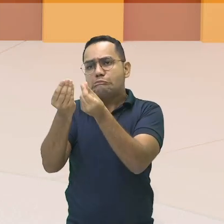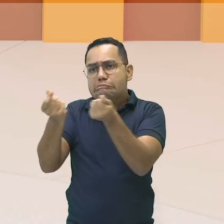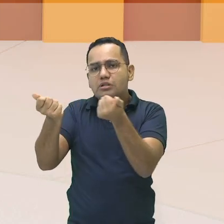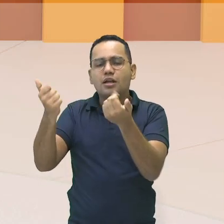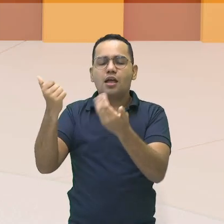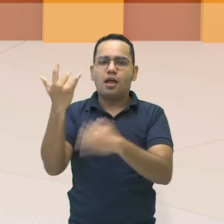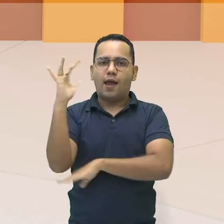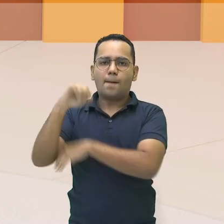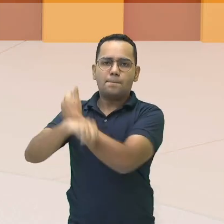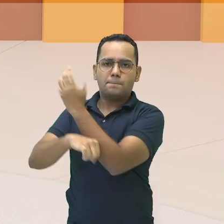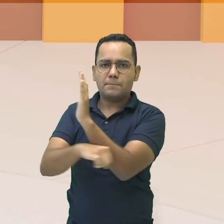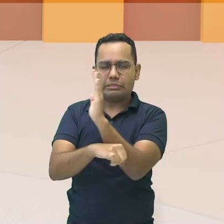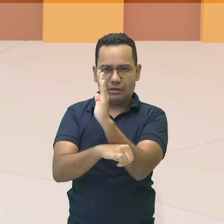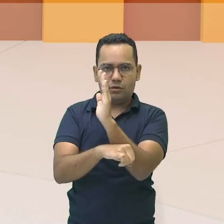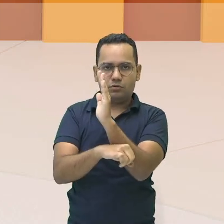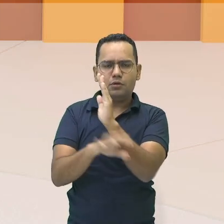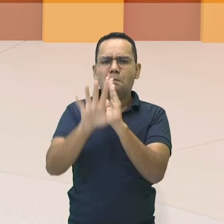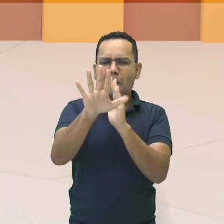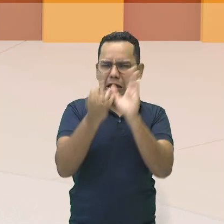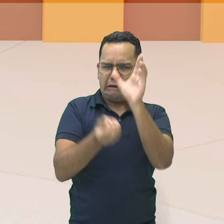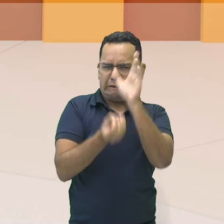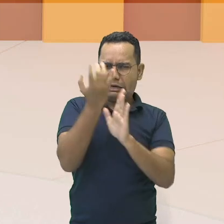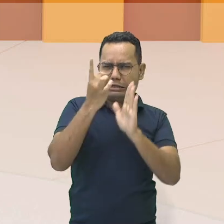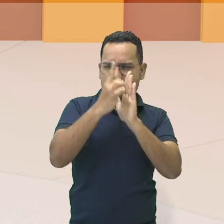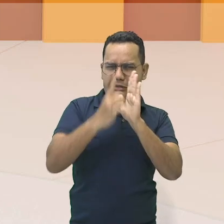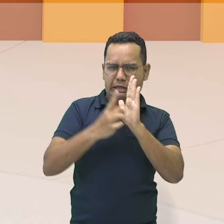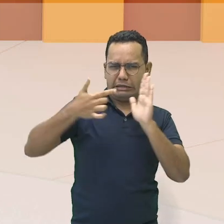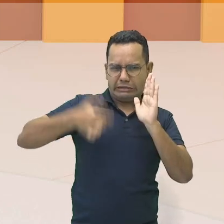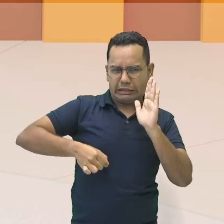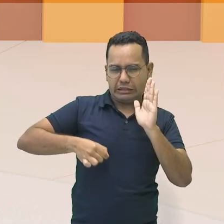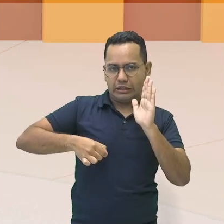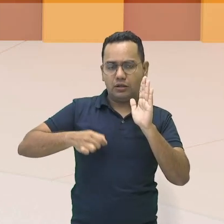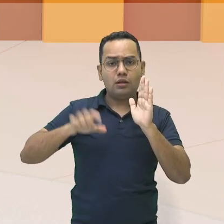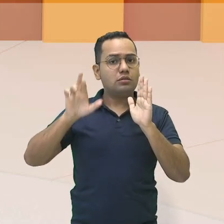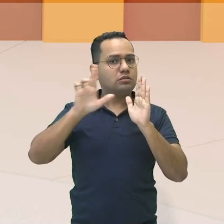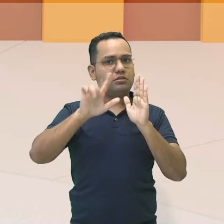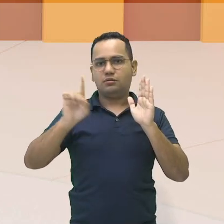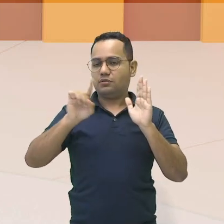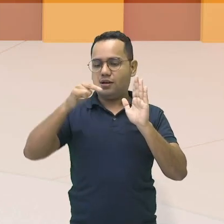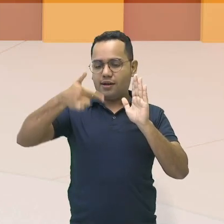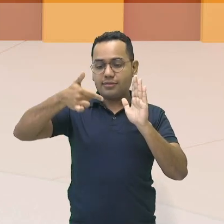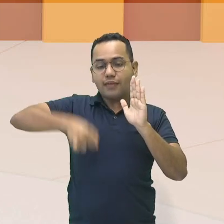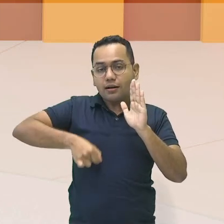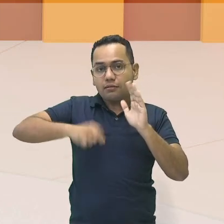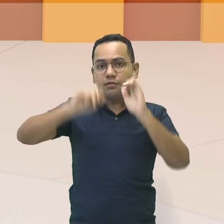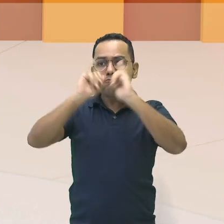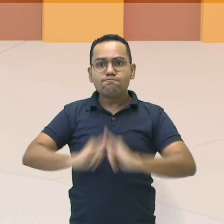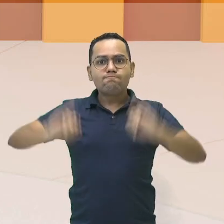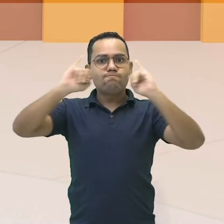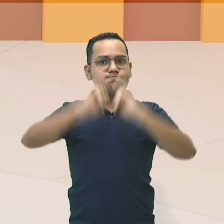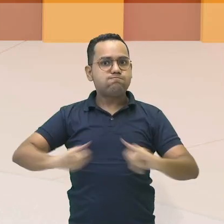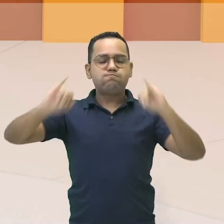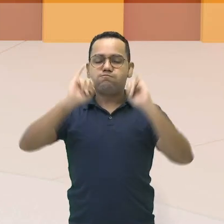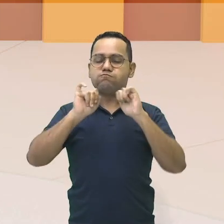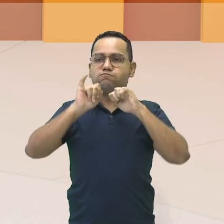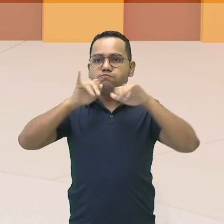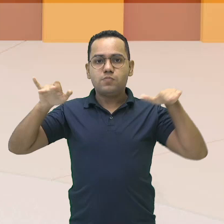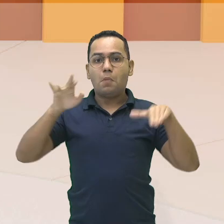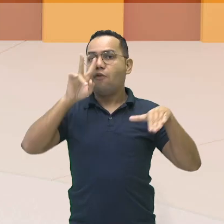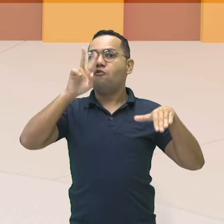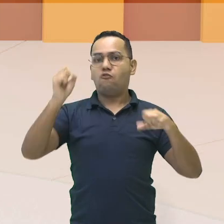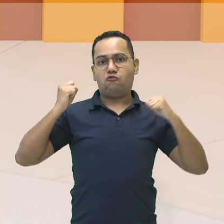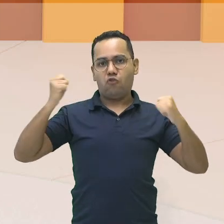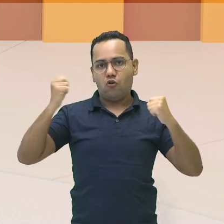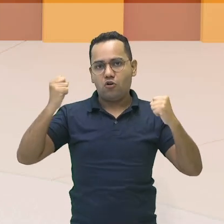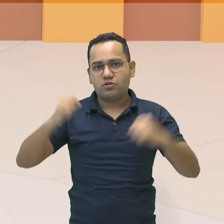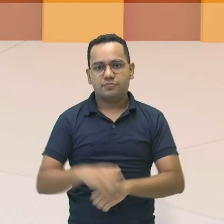60, 70, ele se intensifica, tá? Já ocorria anteriormente a esse período, estudos ali